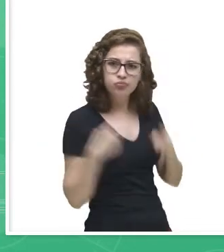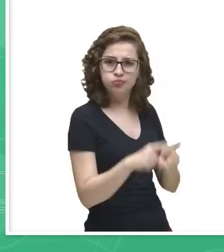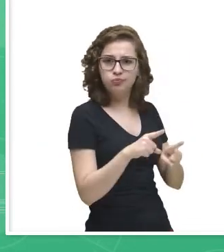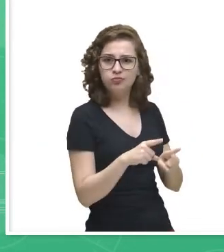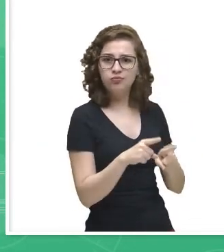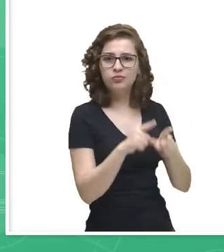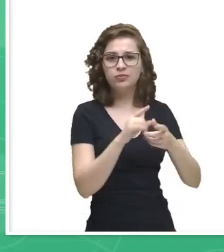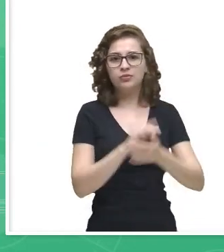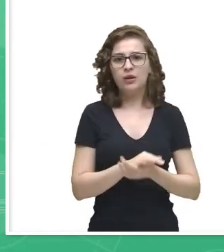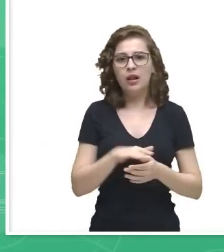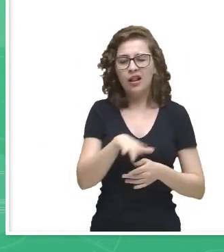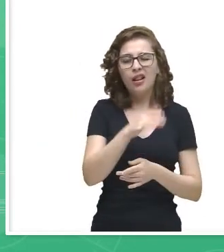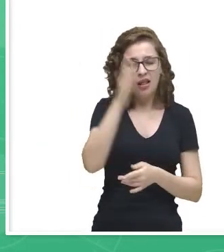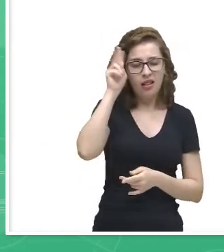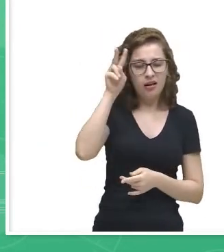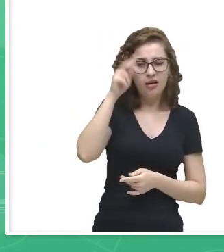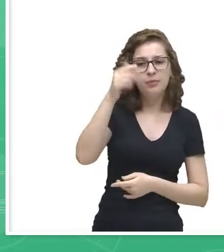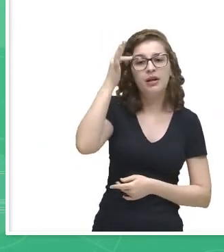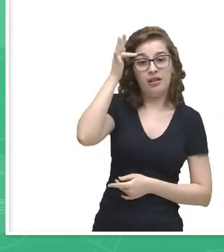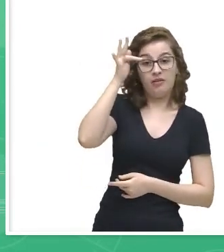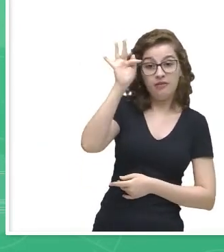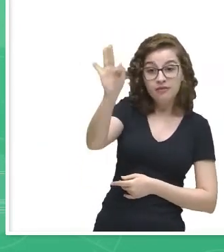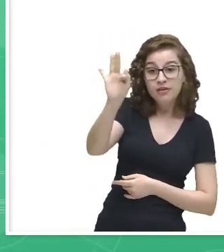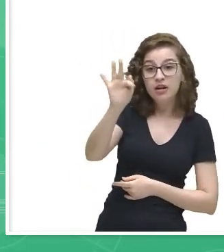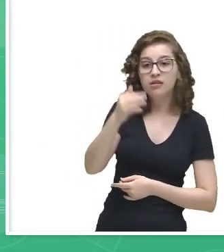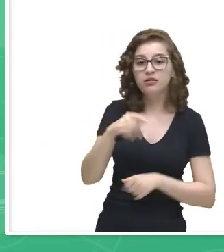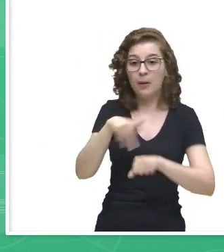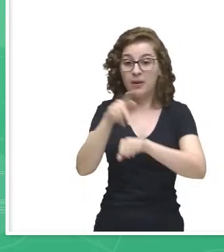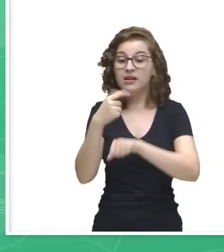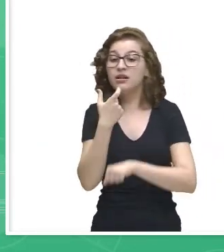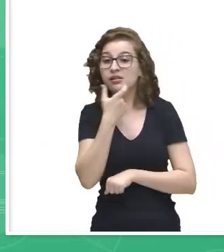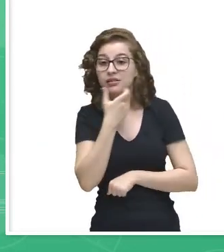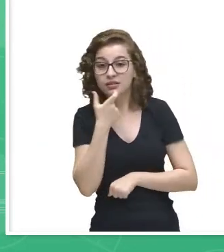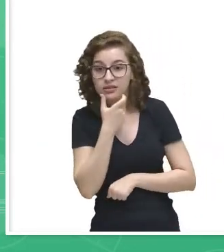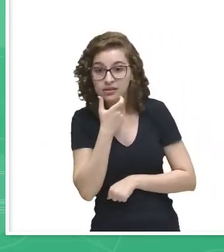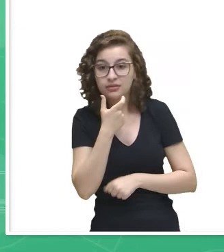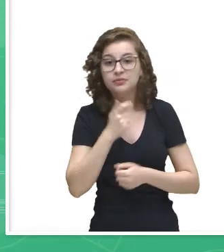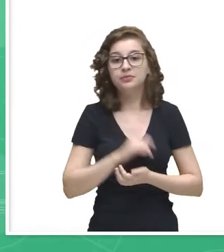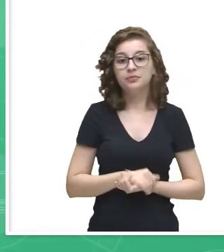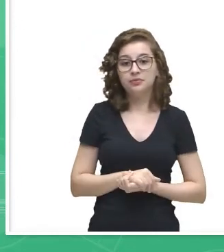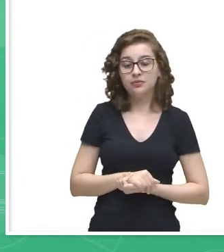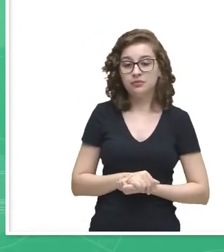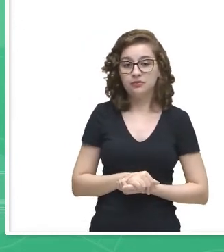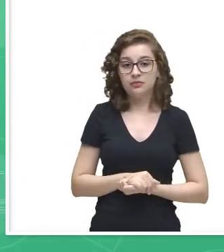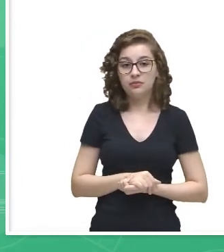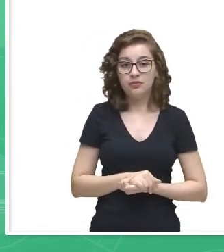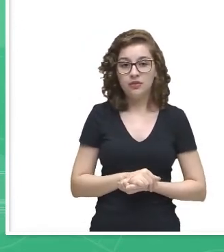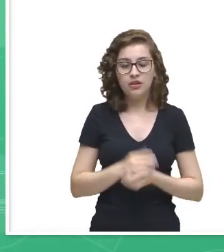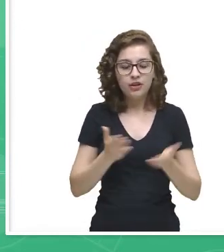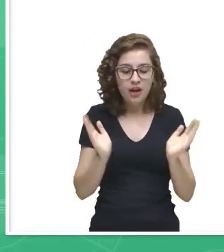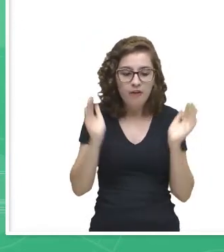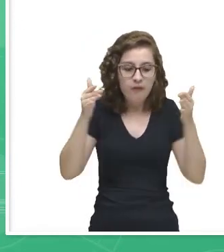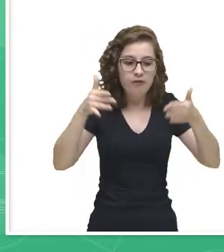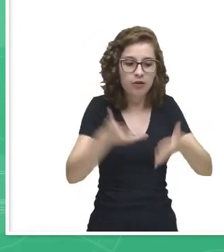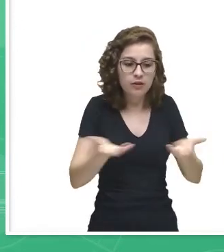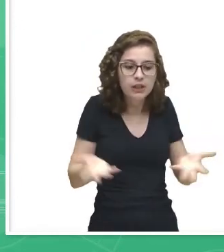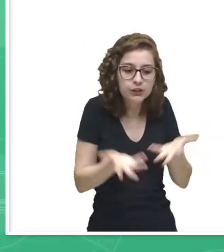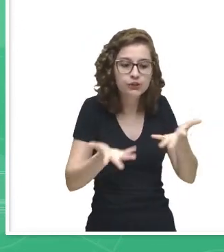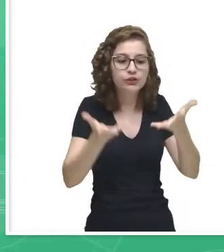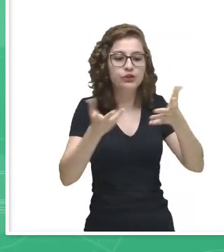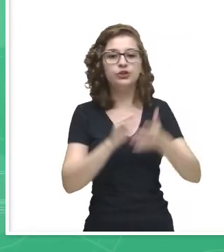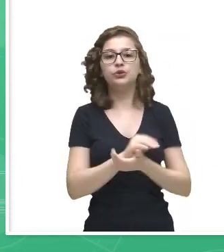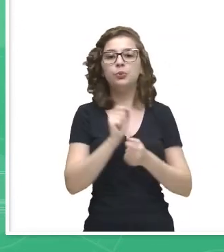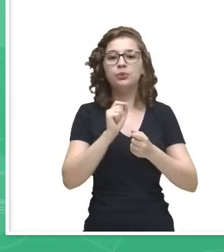a França, a Inglaterra, esse fato que revigora o extremismo nacionalista